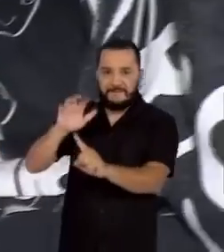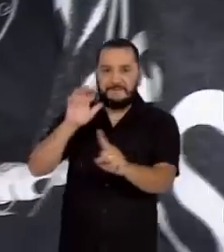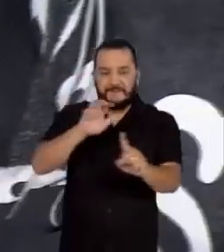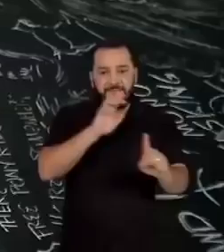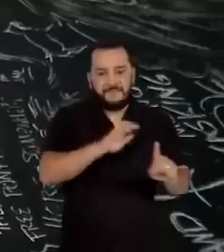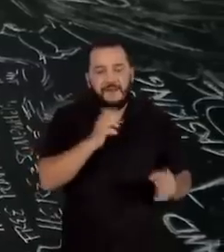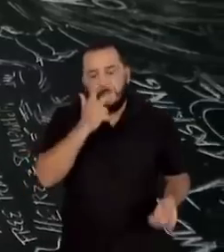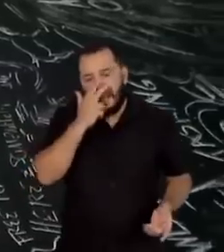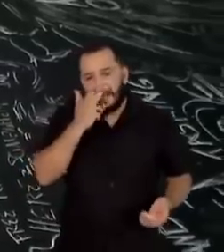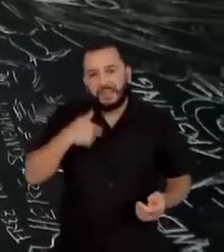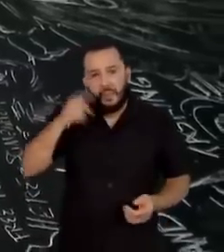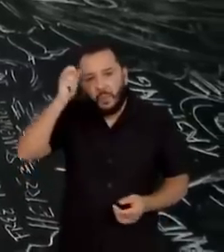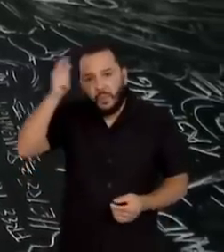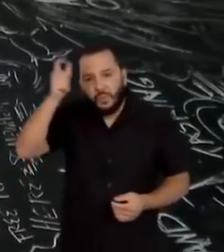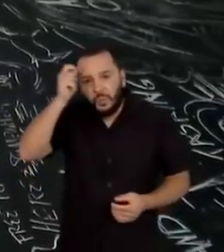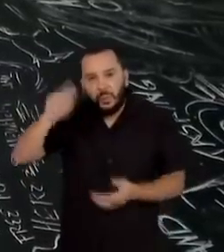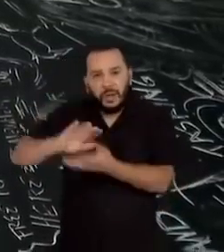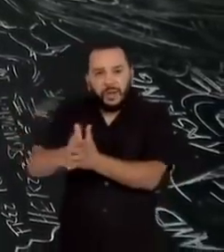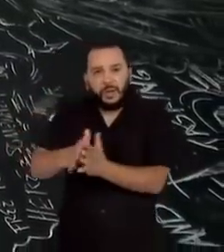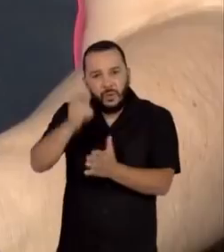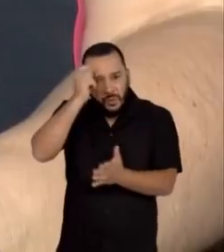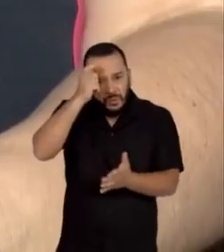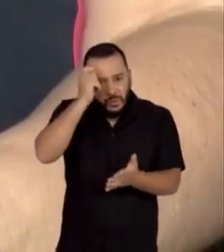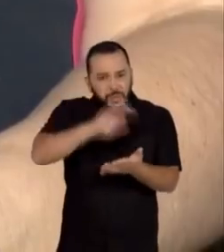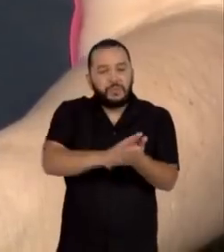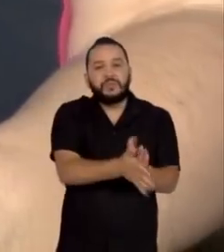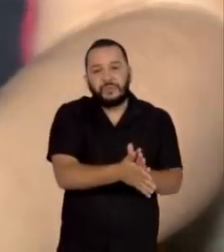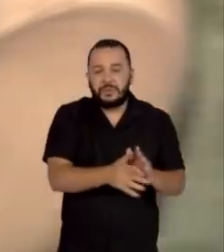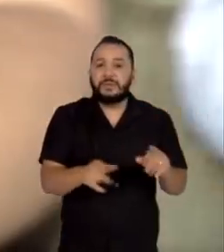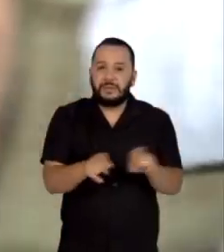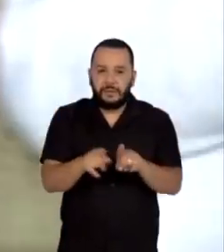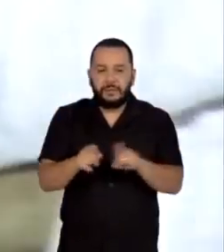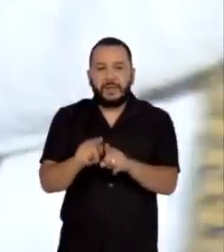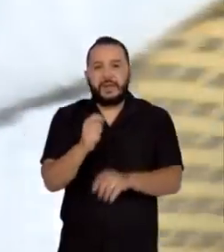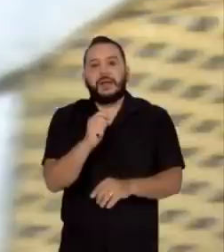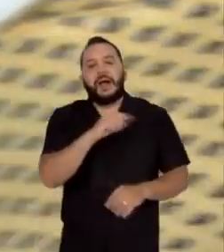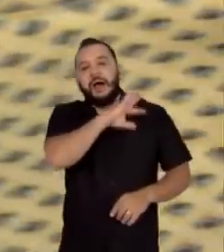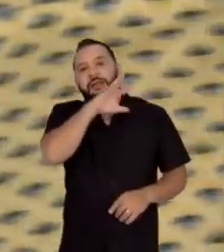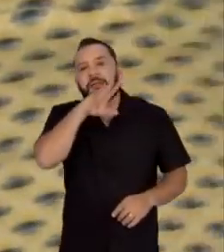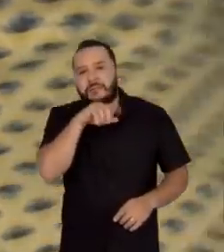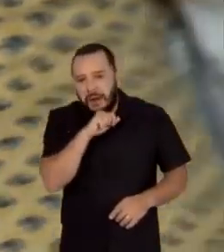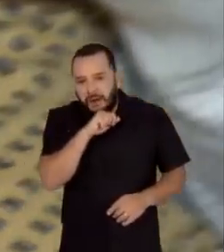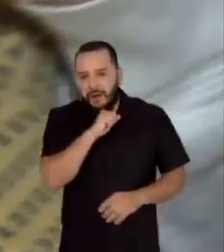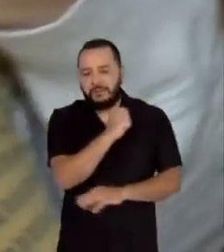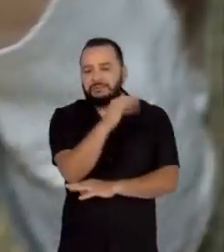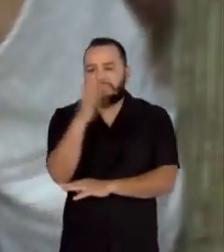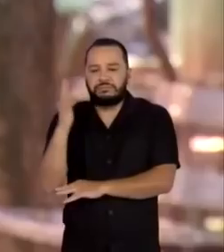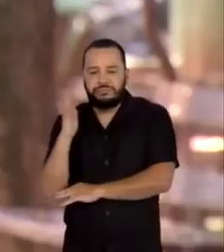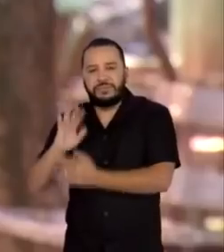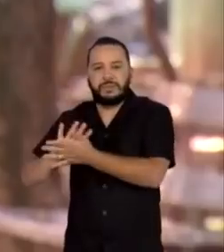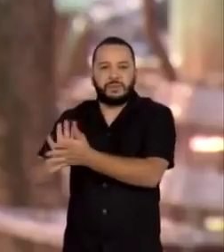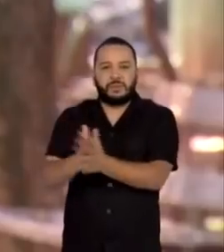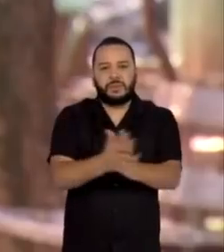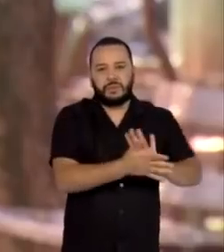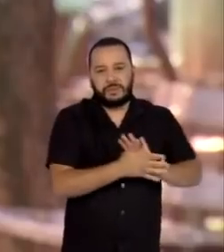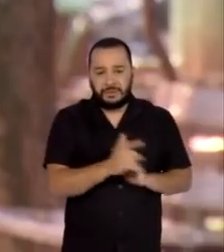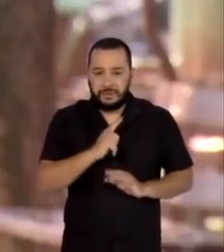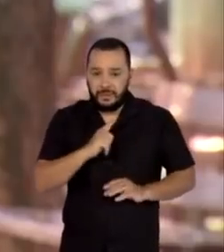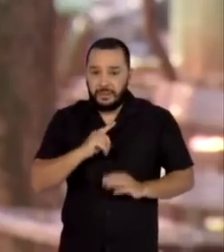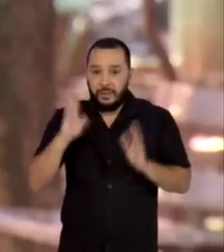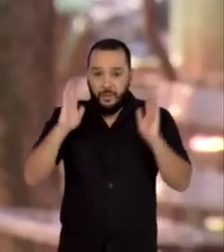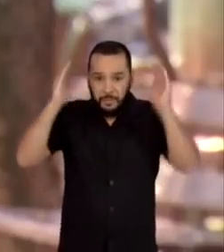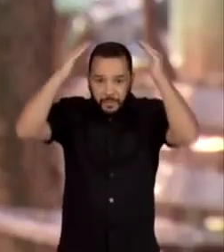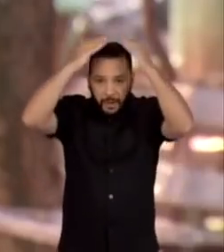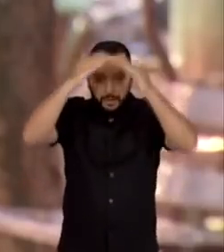as culturas locais, da mesma forma que plantas e animais estão sendo extintos na natureza. O Papa disse isso